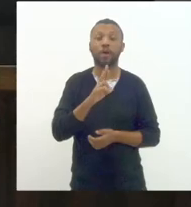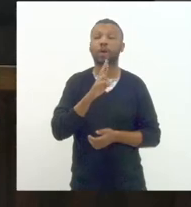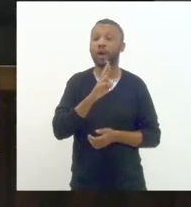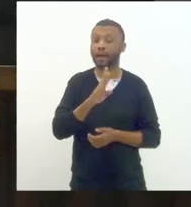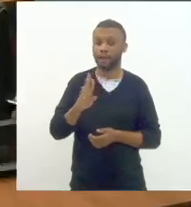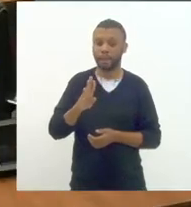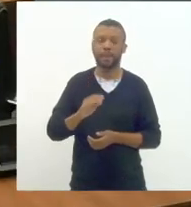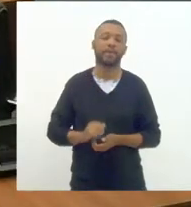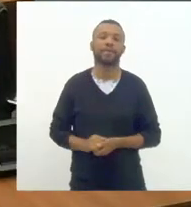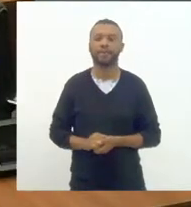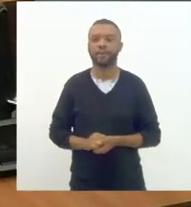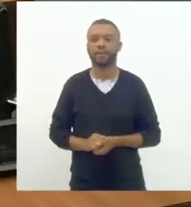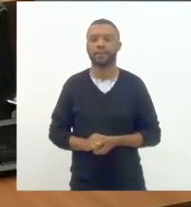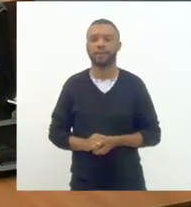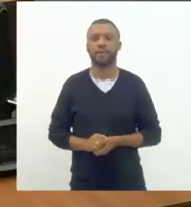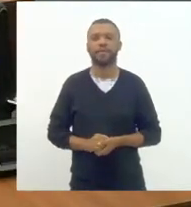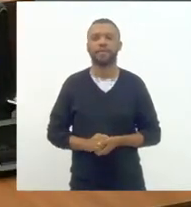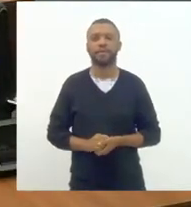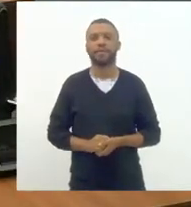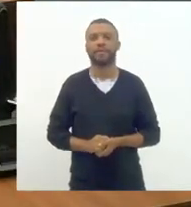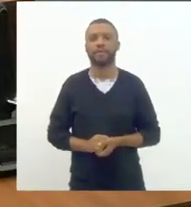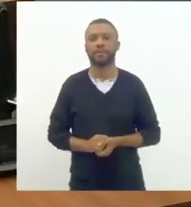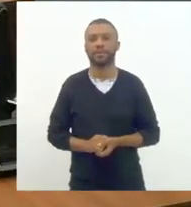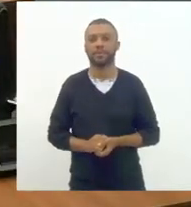Rodrigo Bacelar.